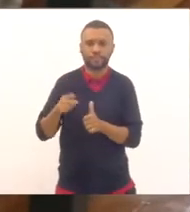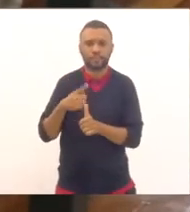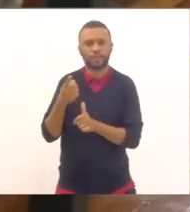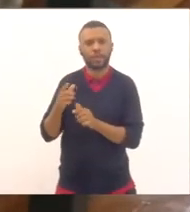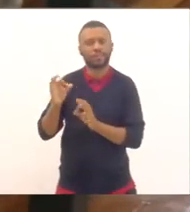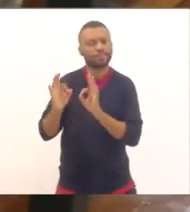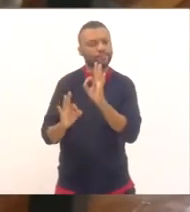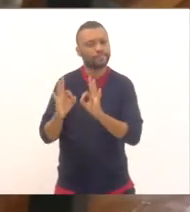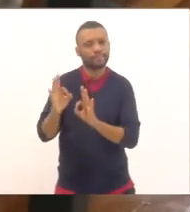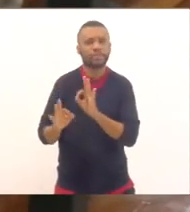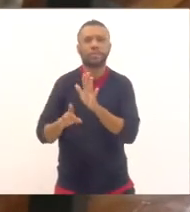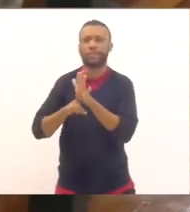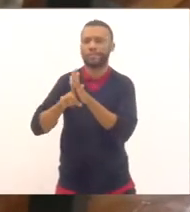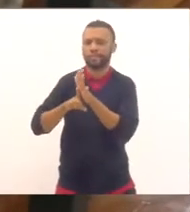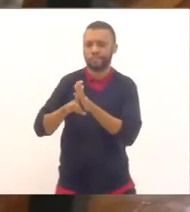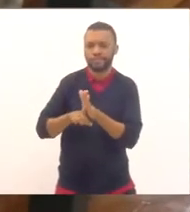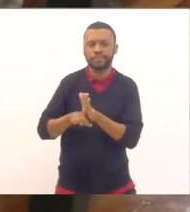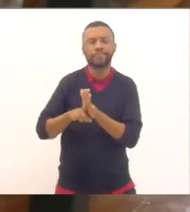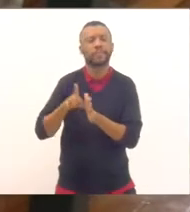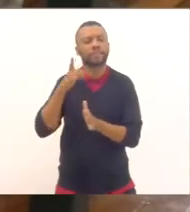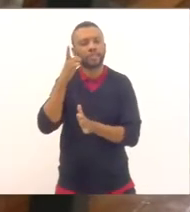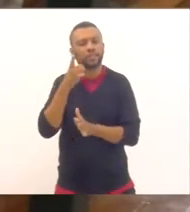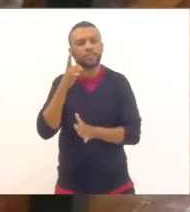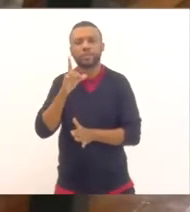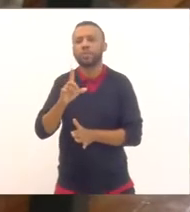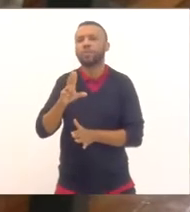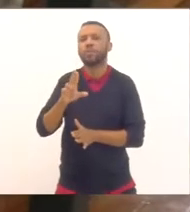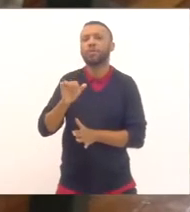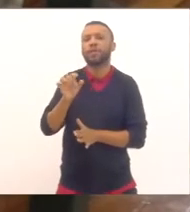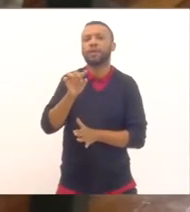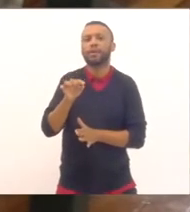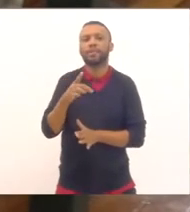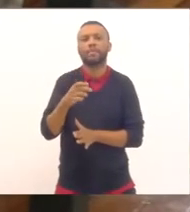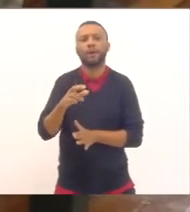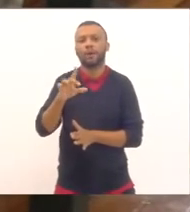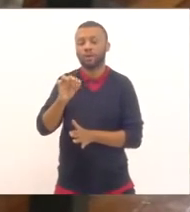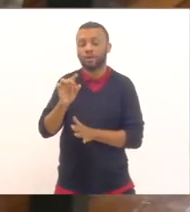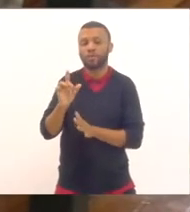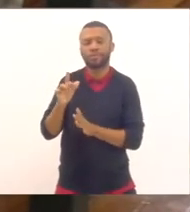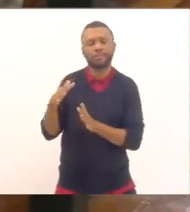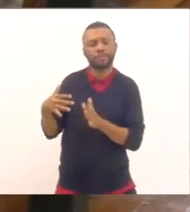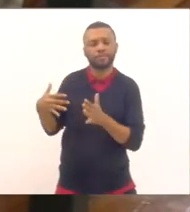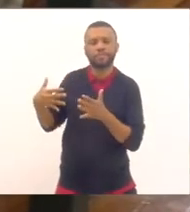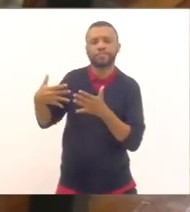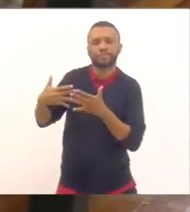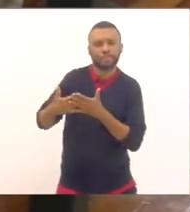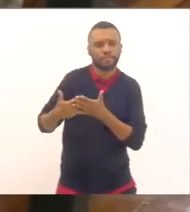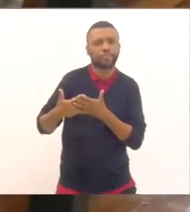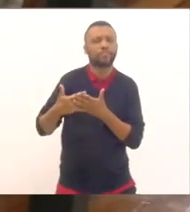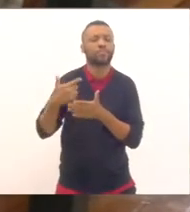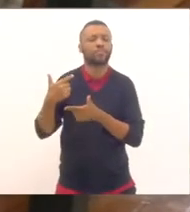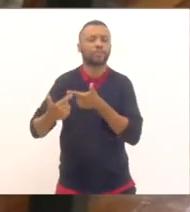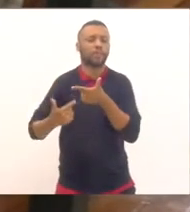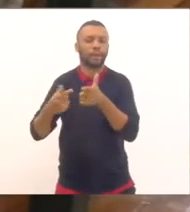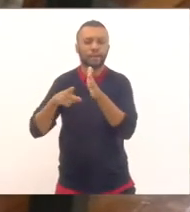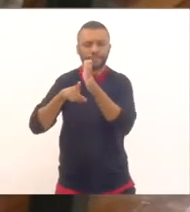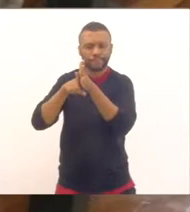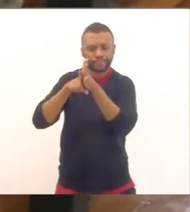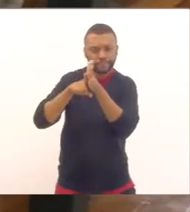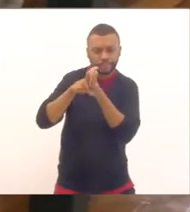realização de operações Deputado Luiz Paulo foi feito e vem sendo feito um trabalho de inteligência